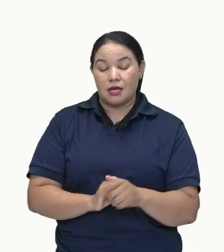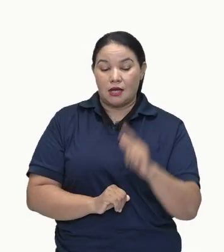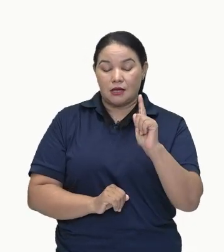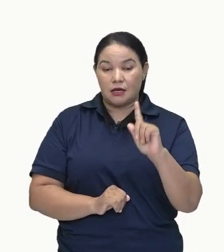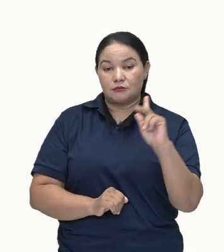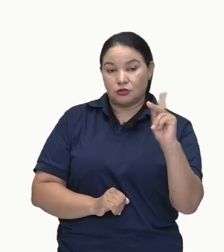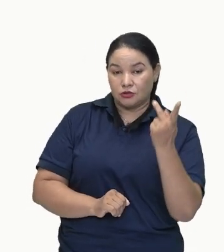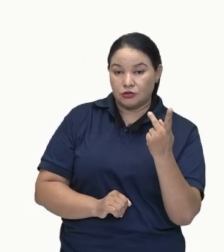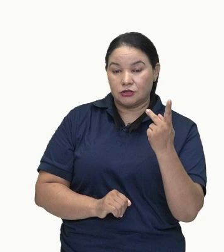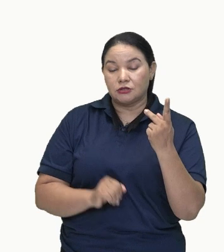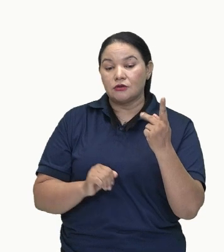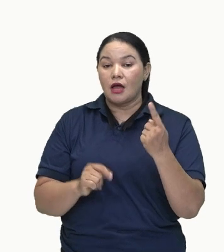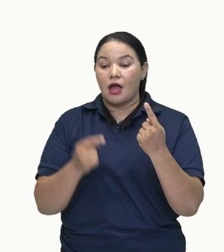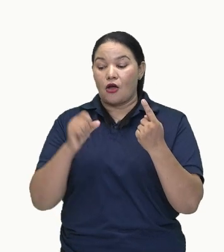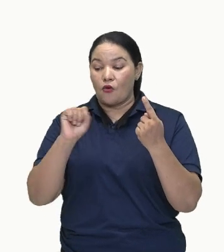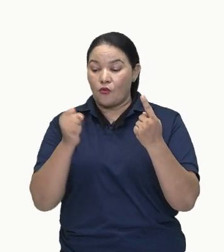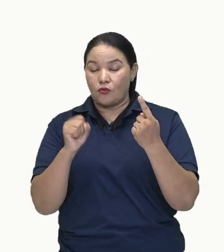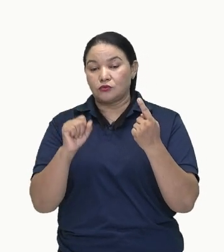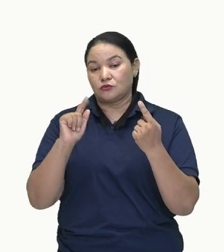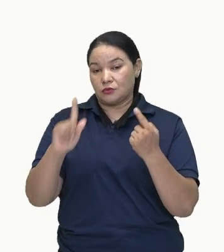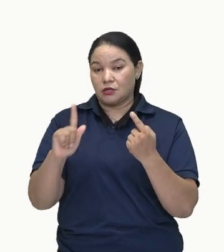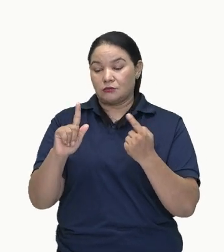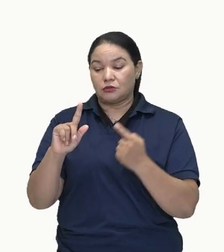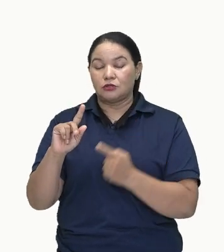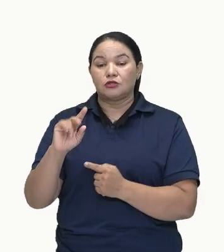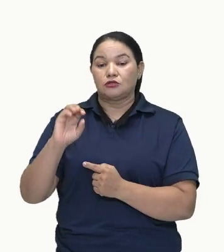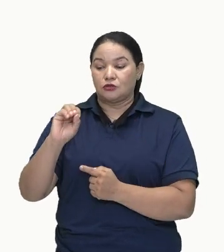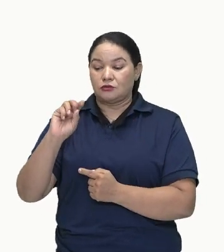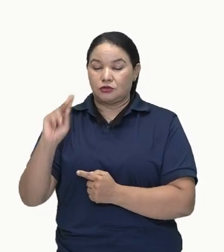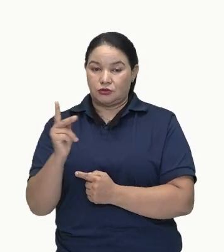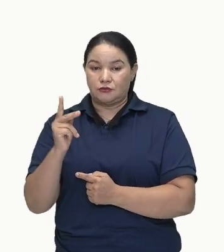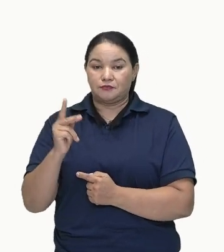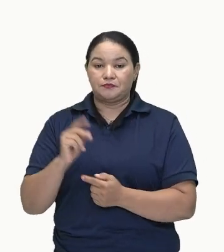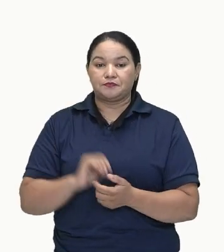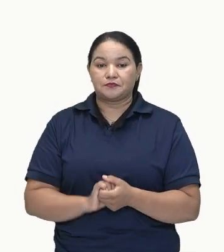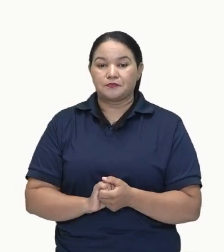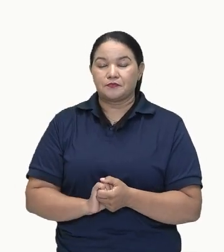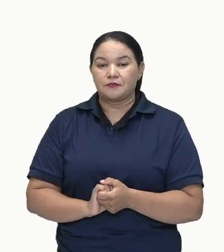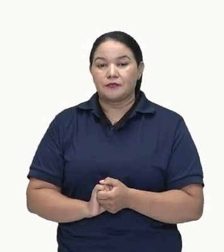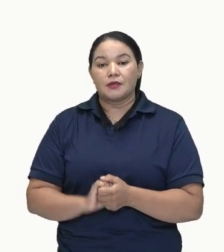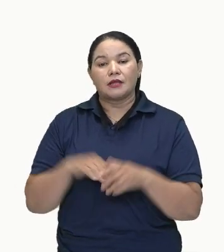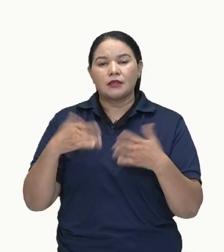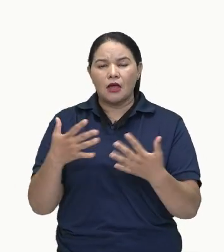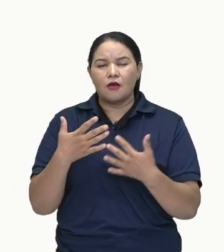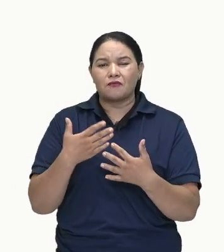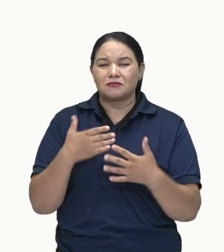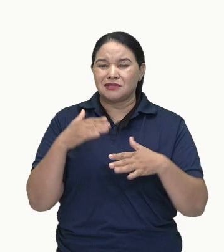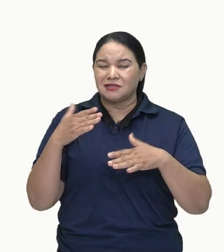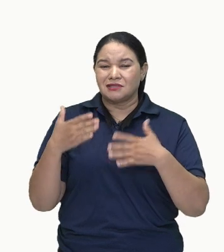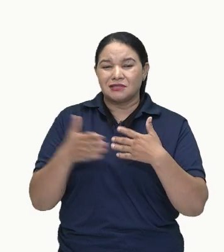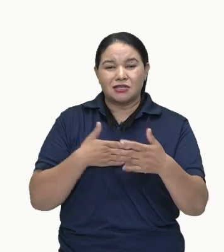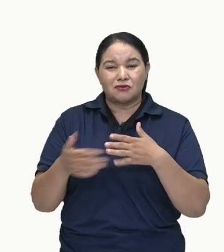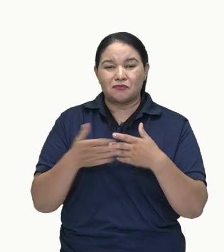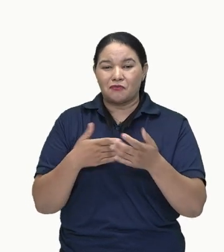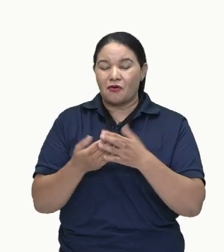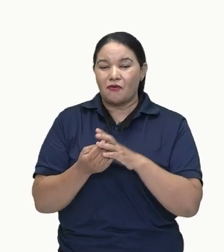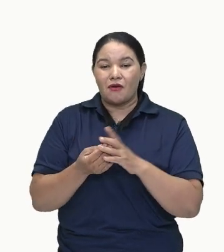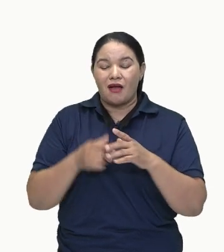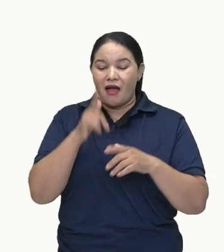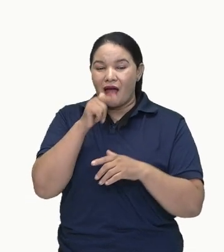hidrogênio, haverá 8 gramas de oxigênio. Não importa como a água foi